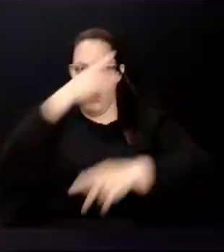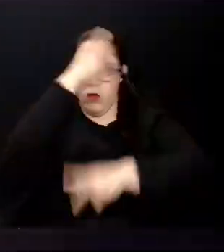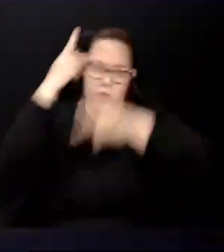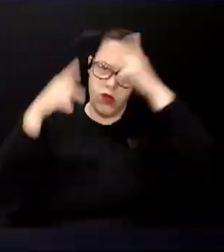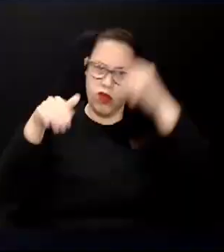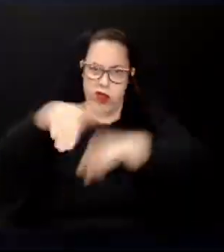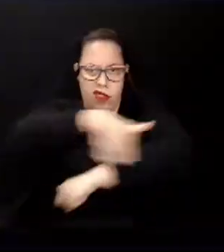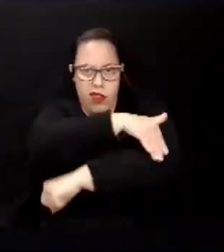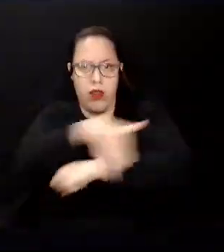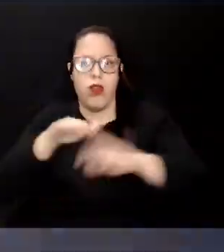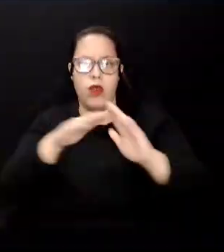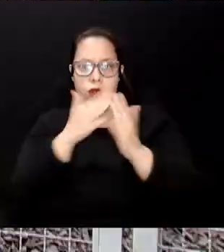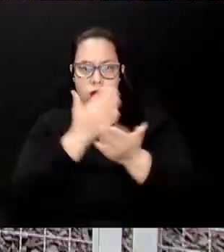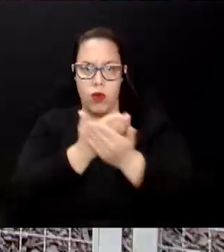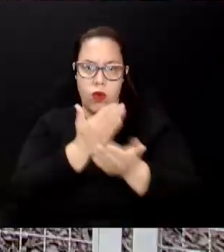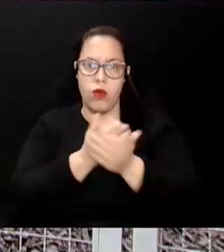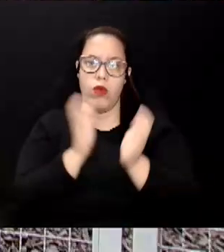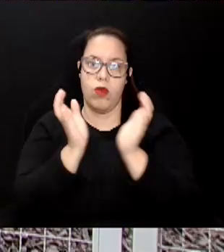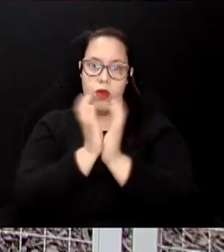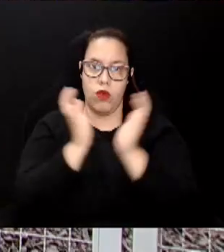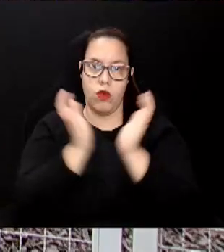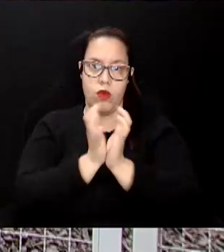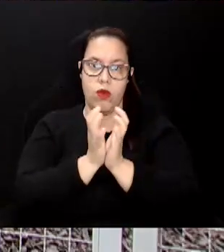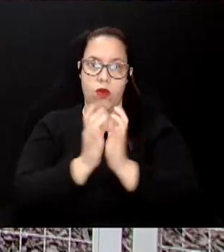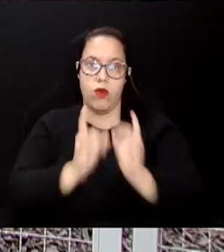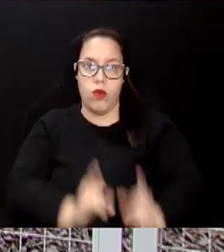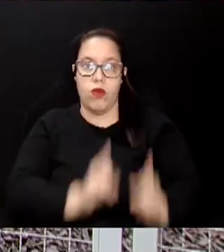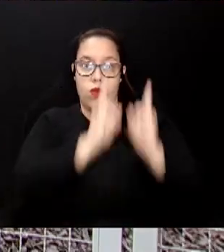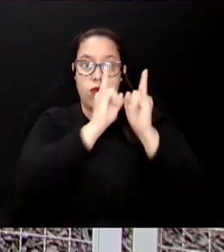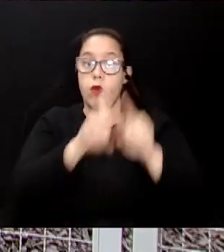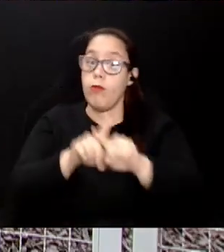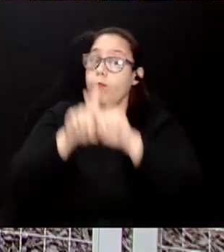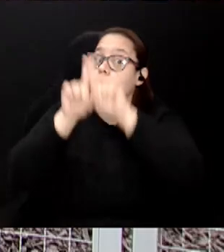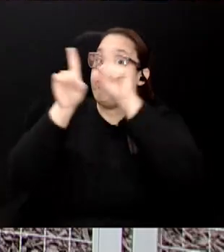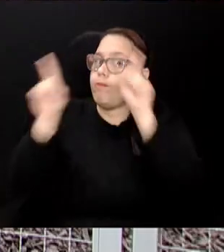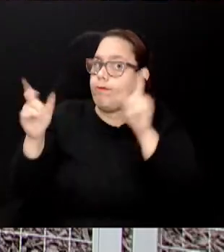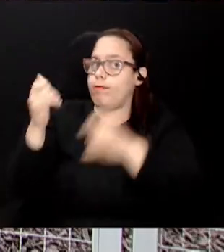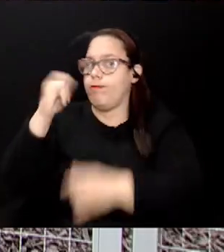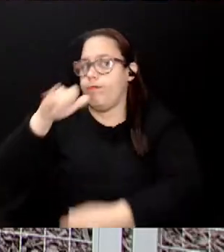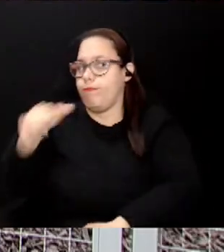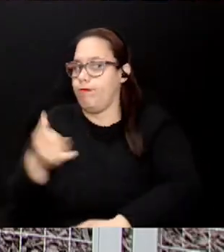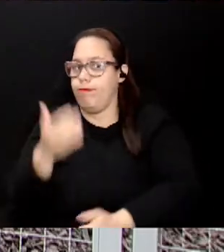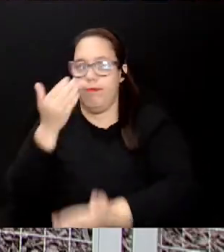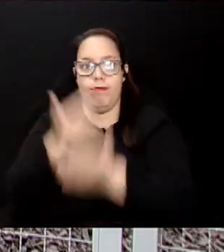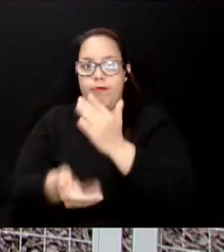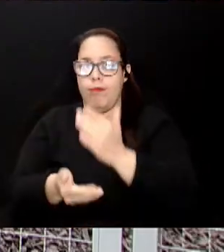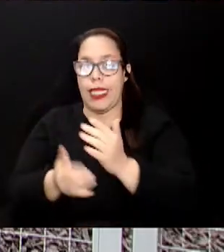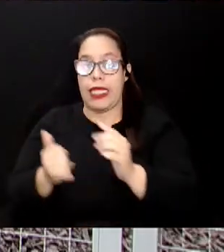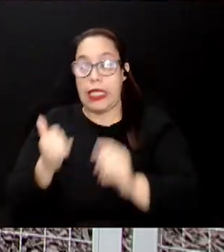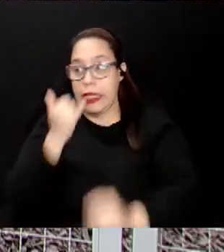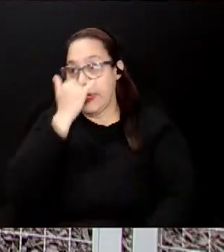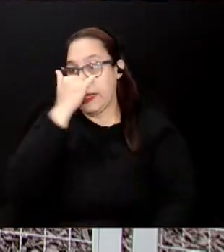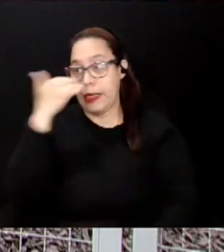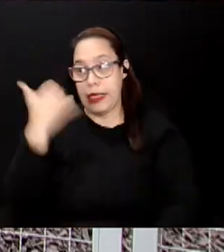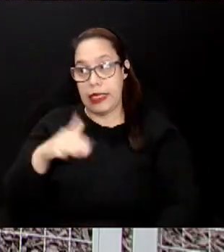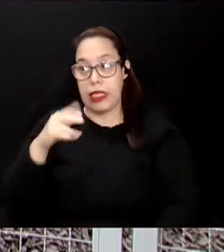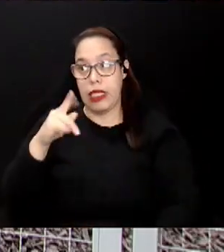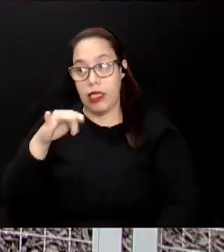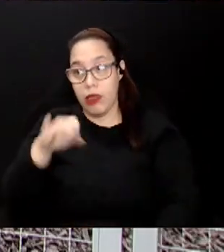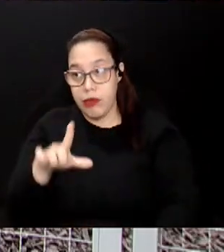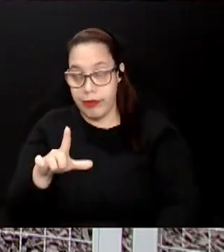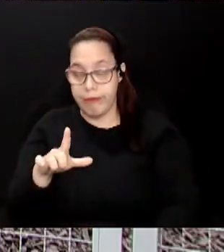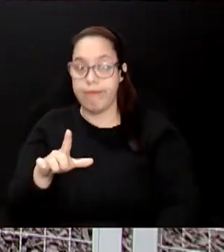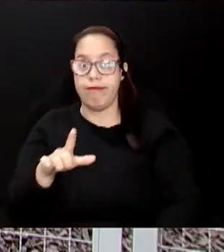escolas, clubes e condomínios. Mas para que a diversão não termine em acidente, a CPFL Paulista faz